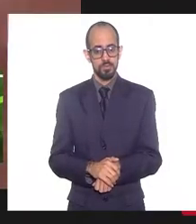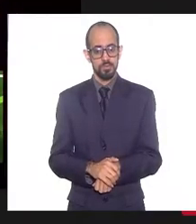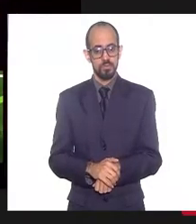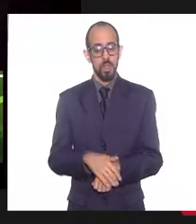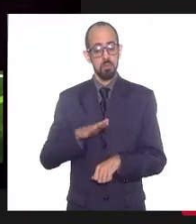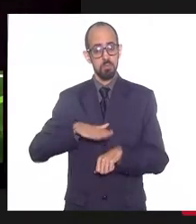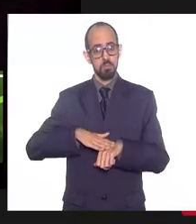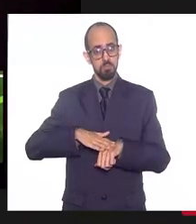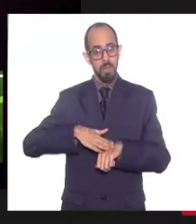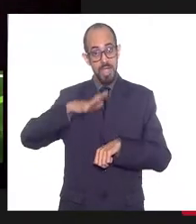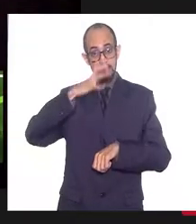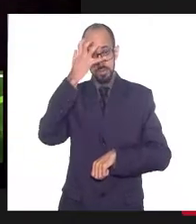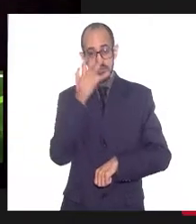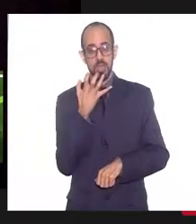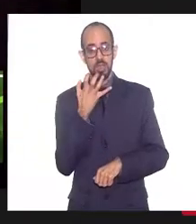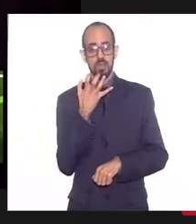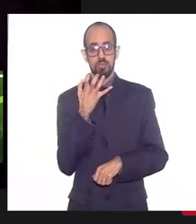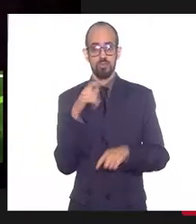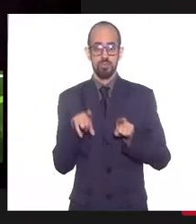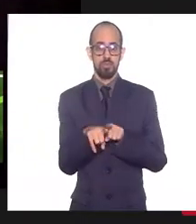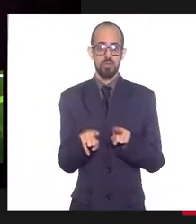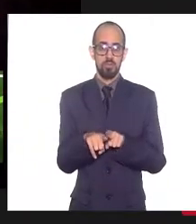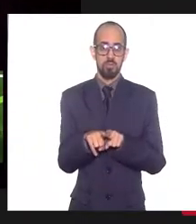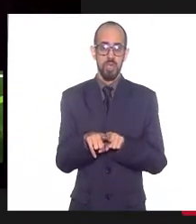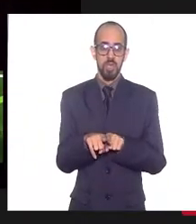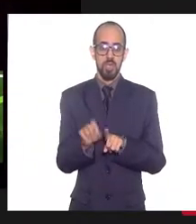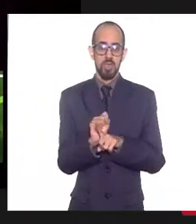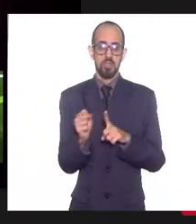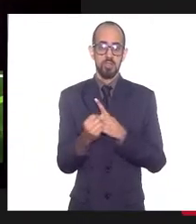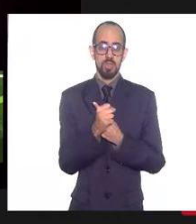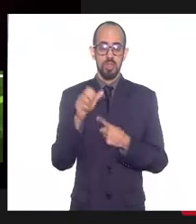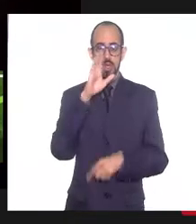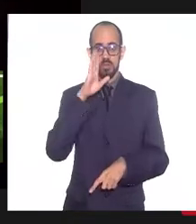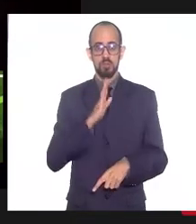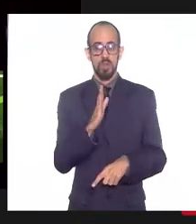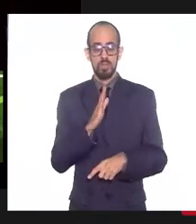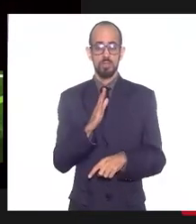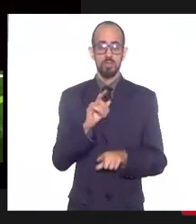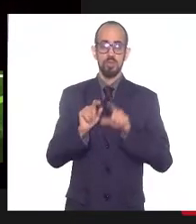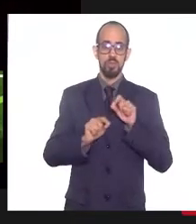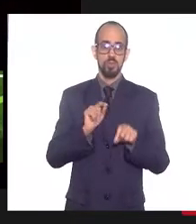cada vez mais sérios. E a sociedade brasileira está assistindo isso,